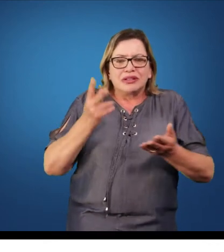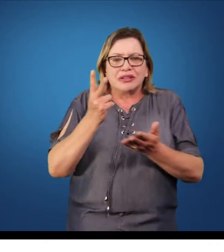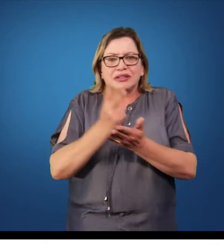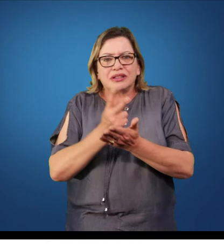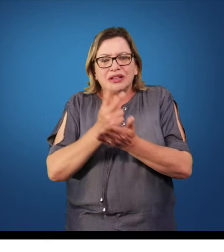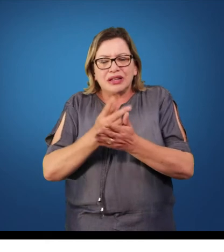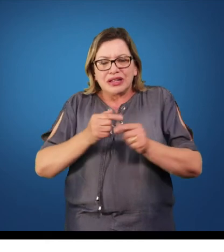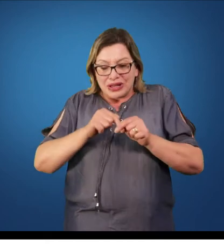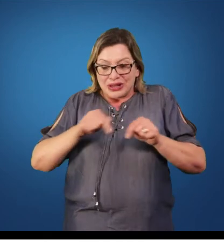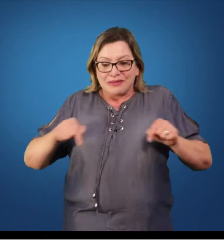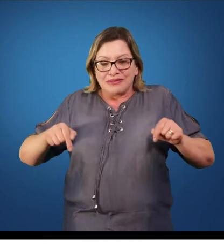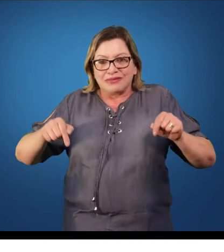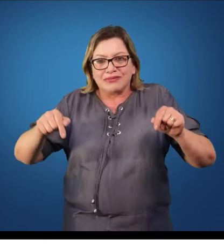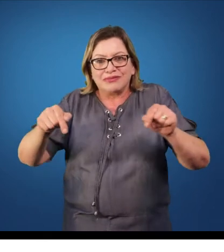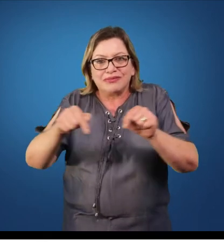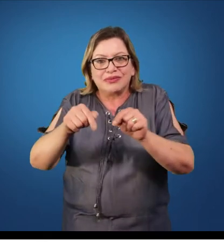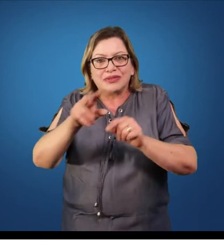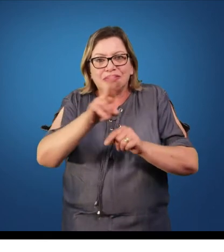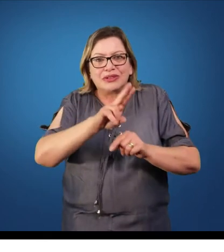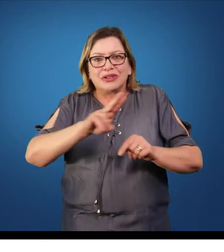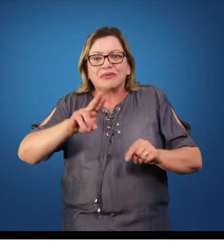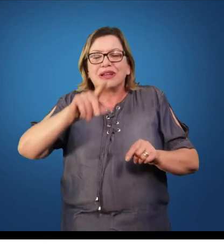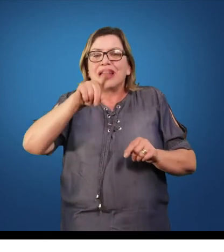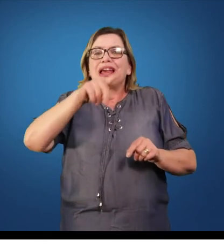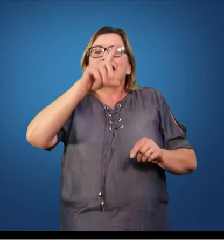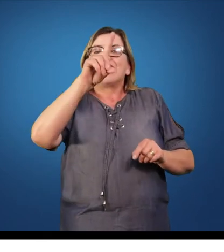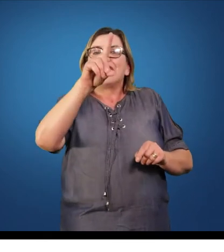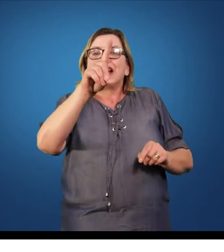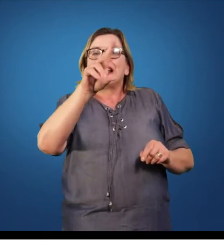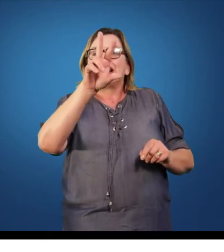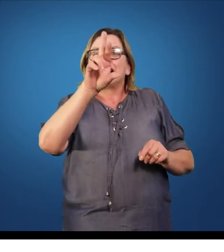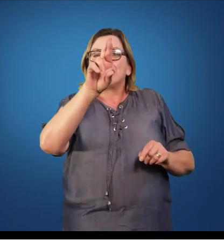na quadra, nós chamamos de drible.